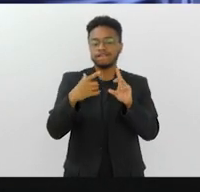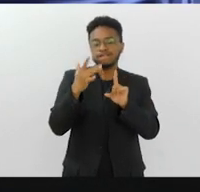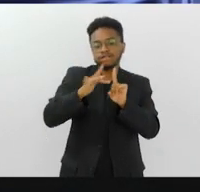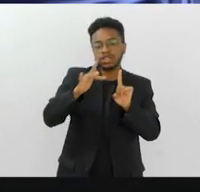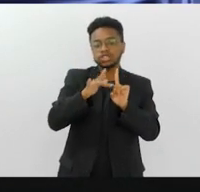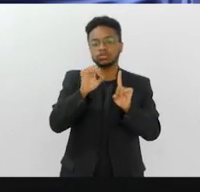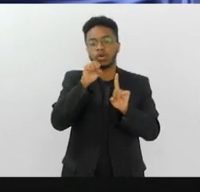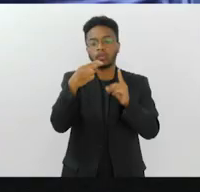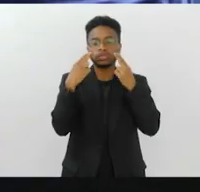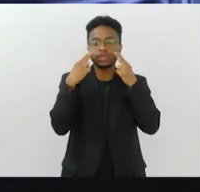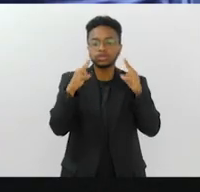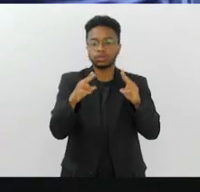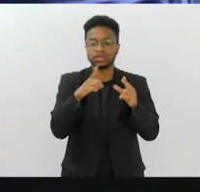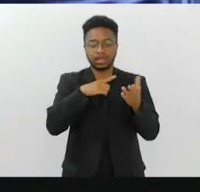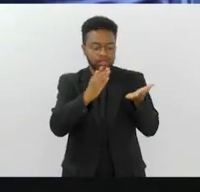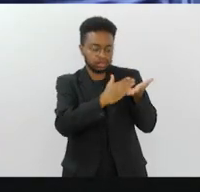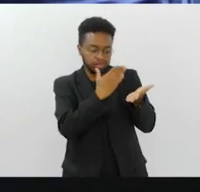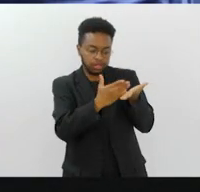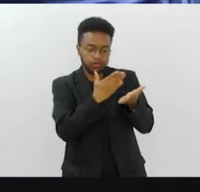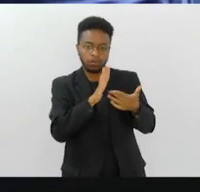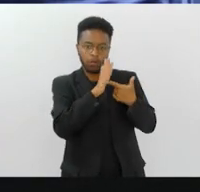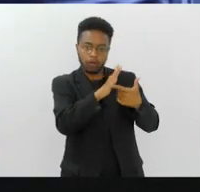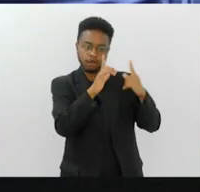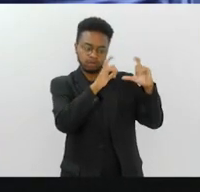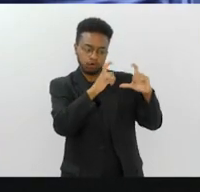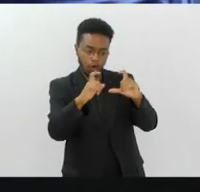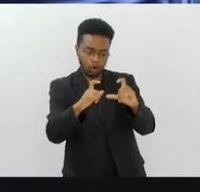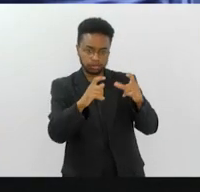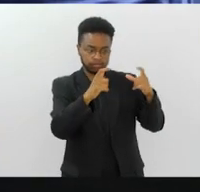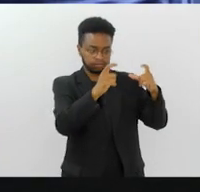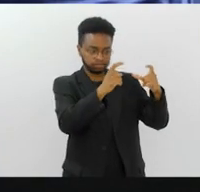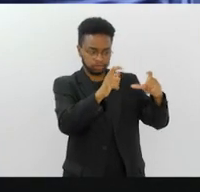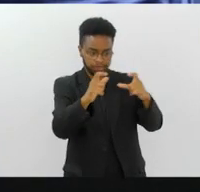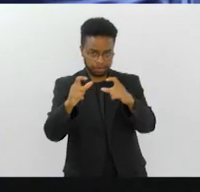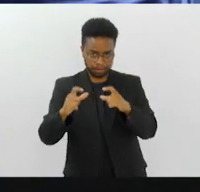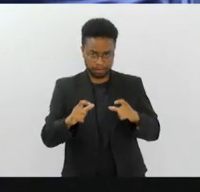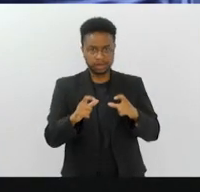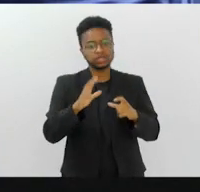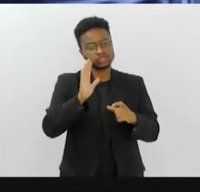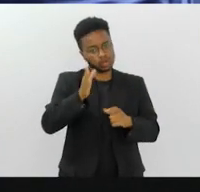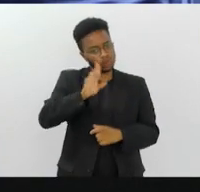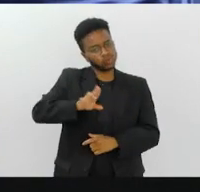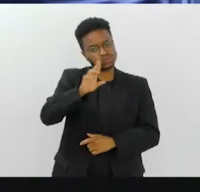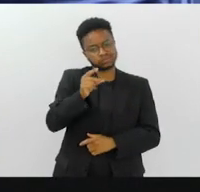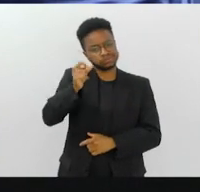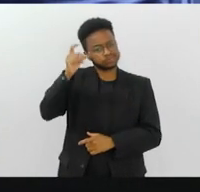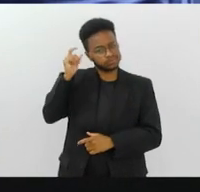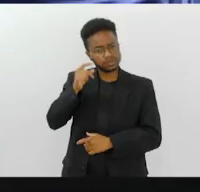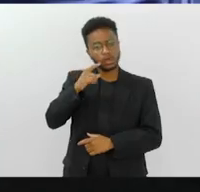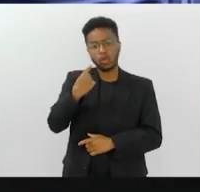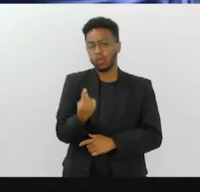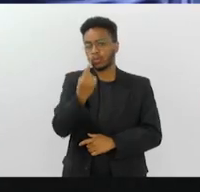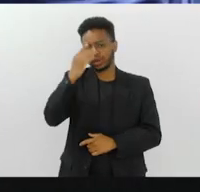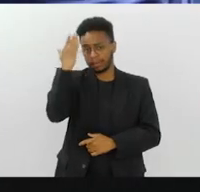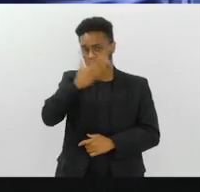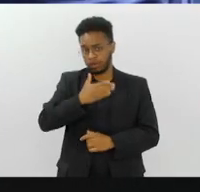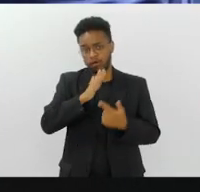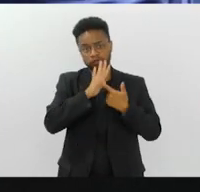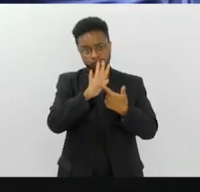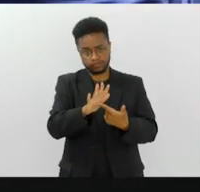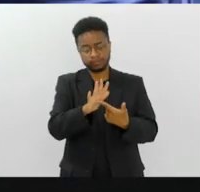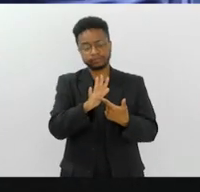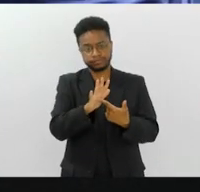reconhece uma pessoa por meio de um álbum de fotografia isso por muito tempo foi utilizado como único meio de prova que é